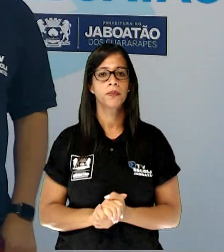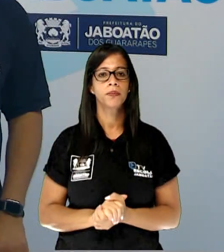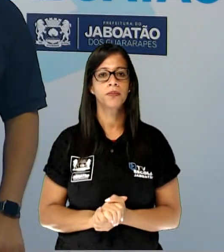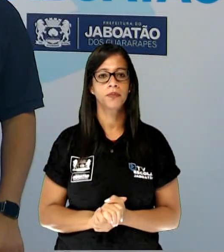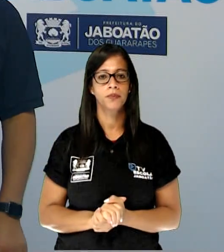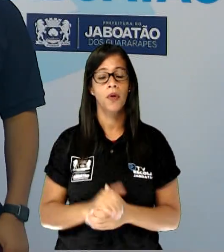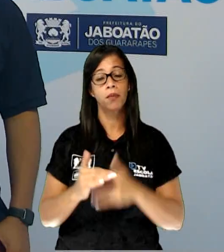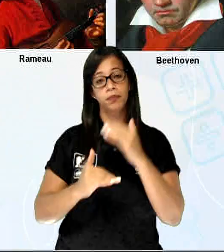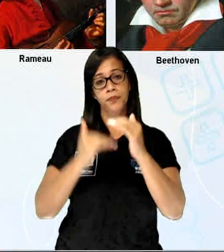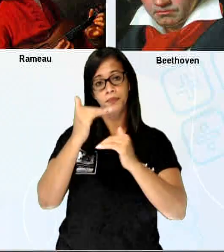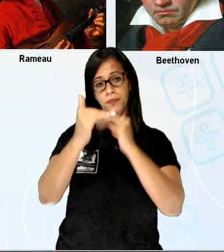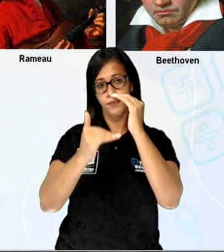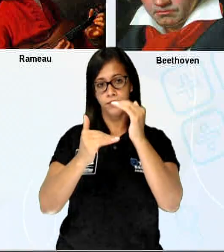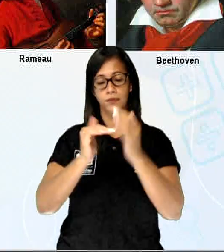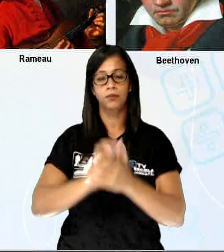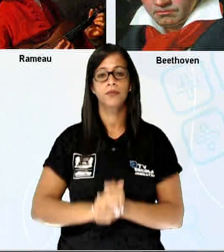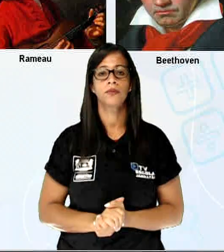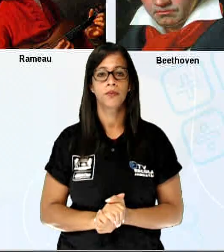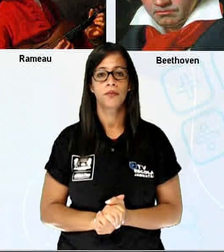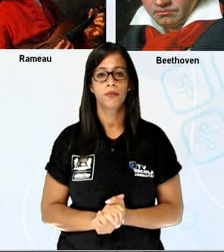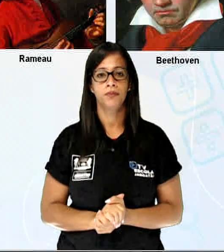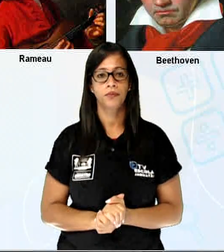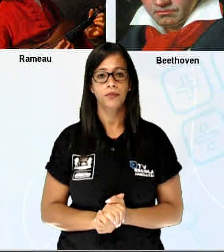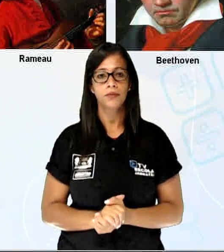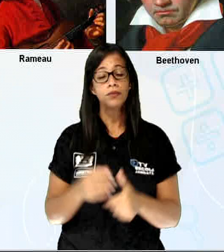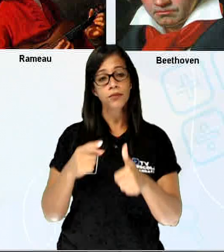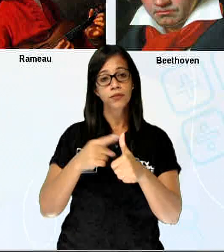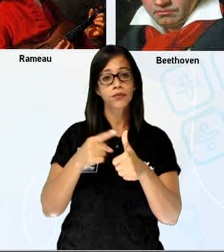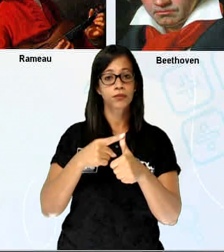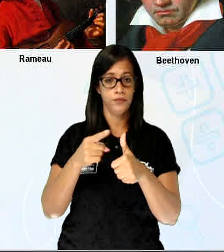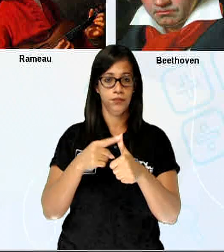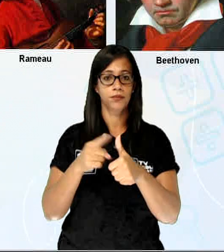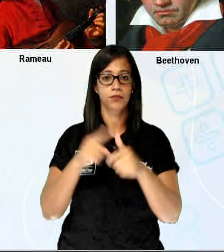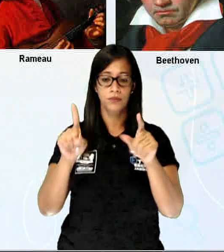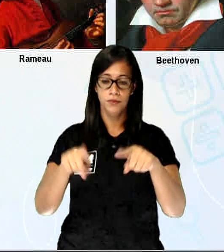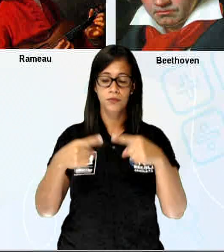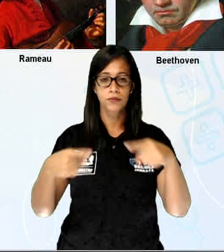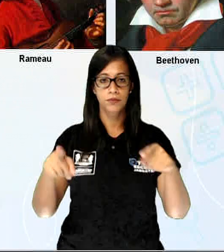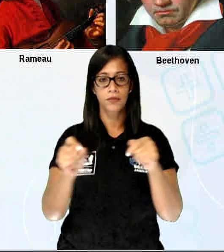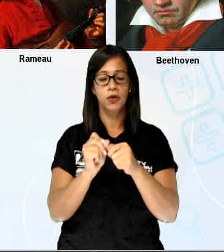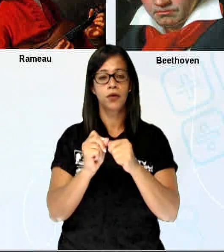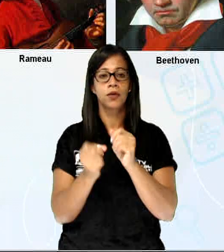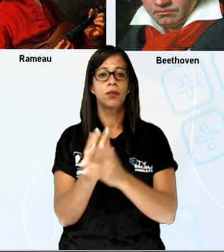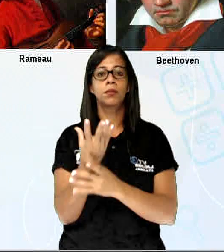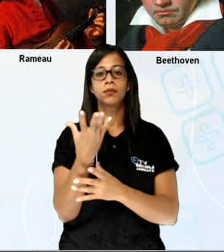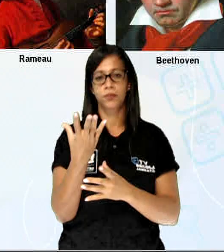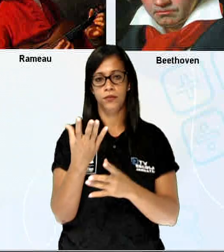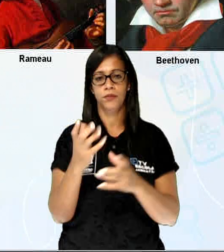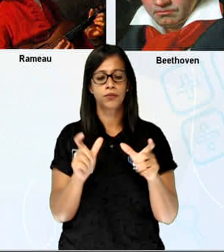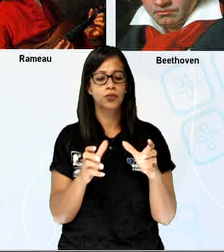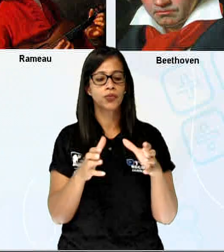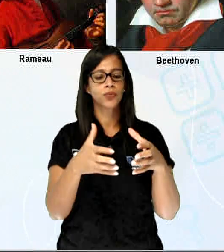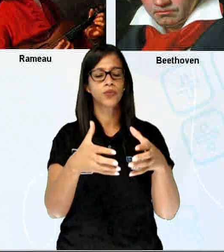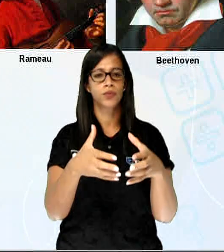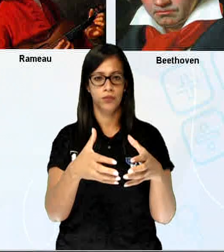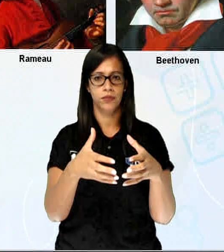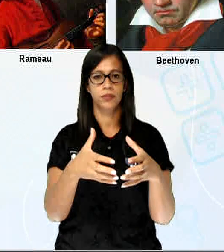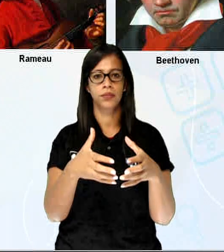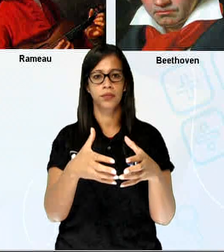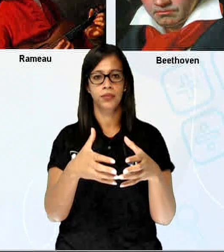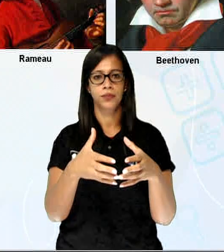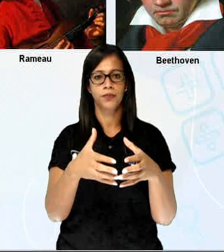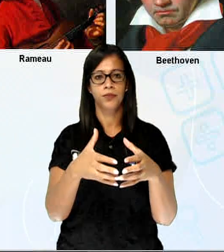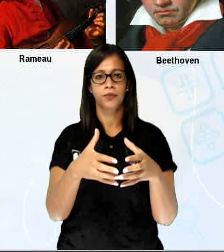A evolução. As primeiras orquestras eram formadas por um pequeno grupo de músicos. Foi no